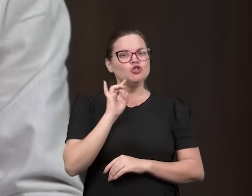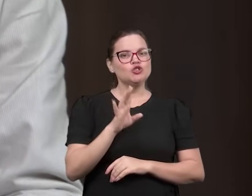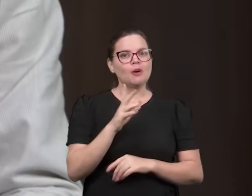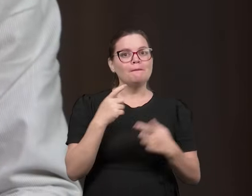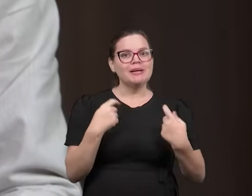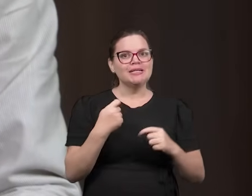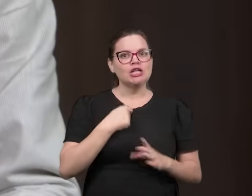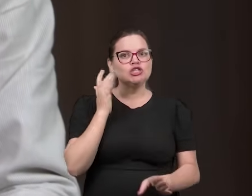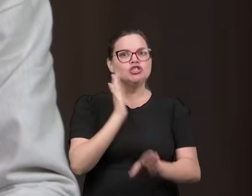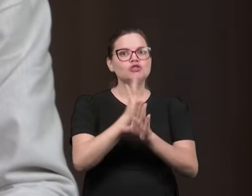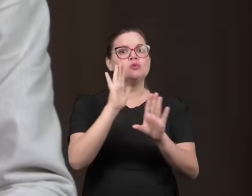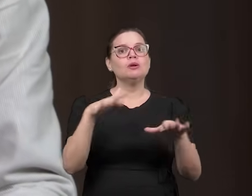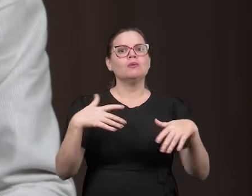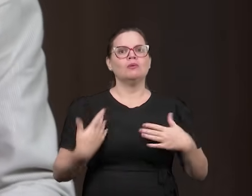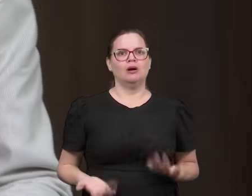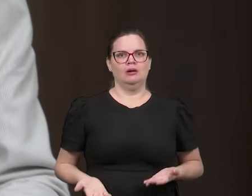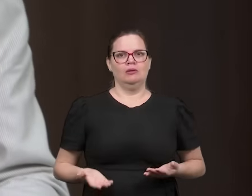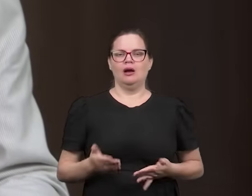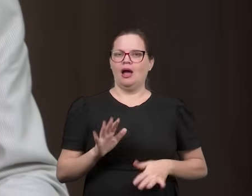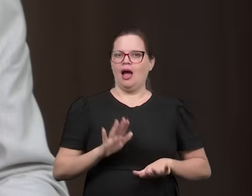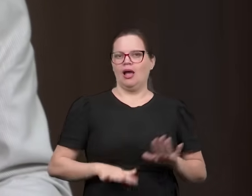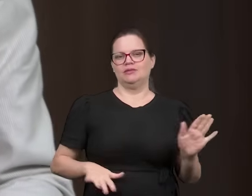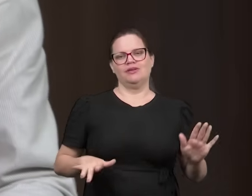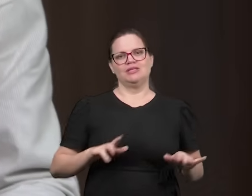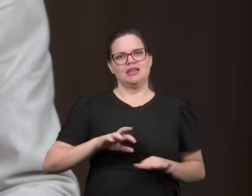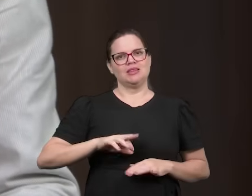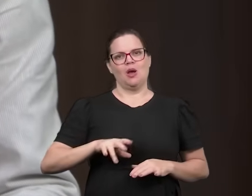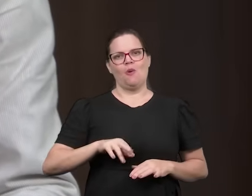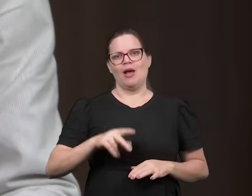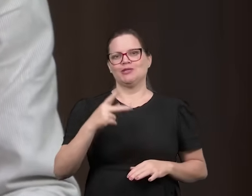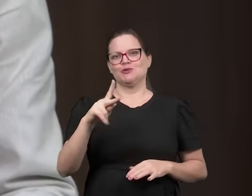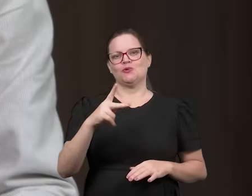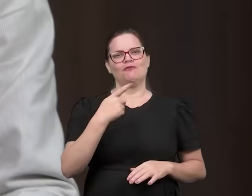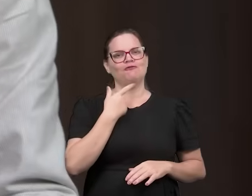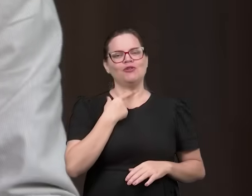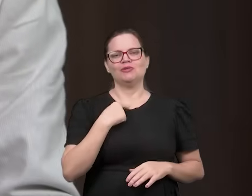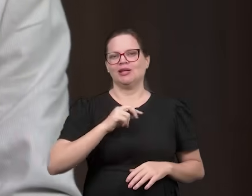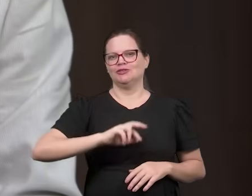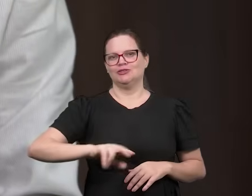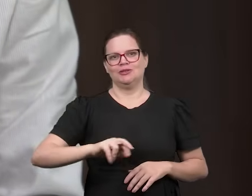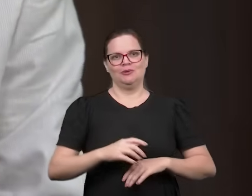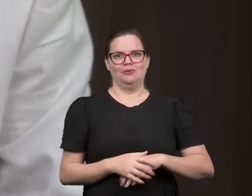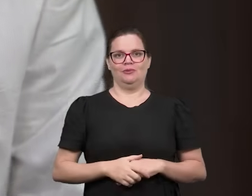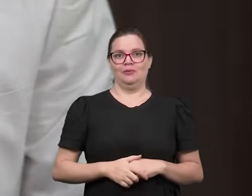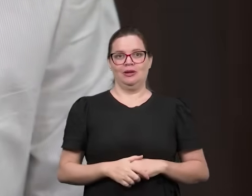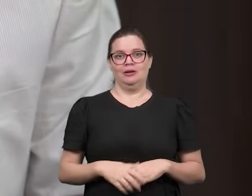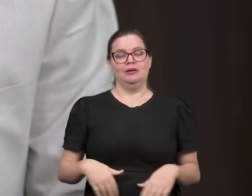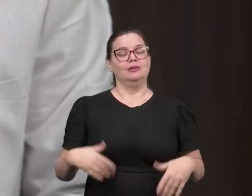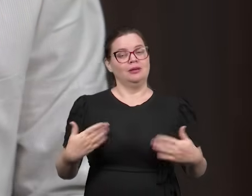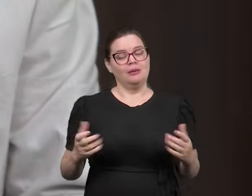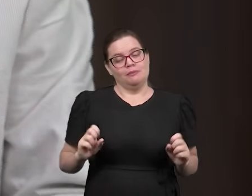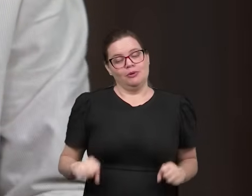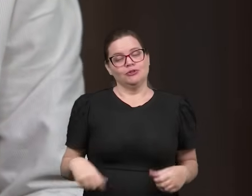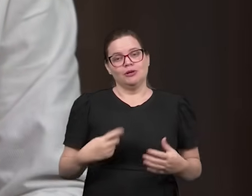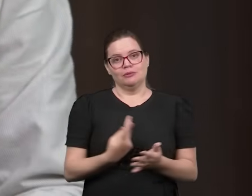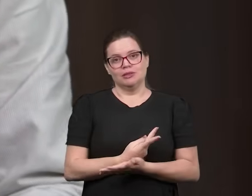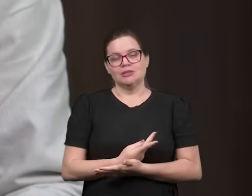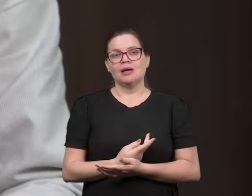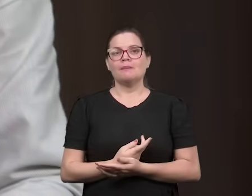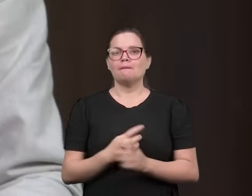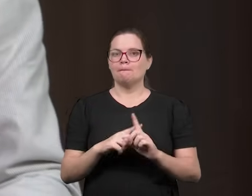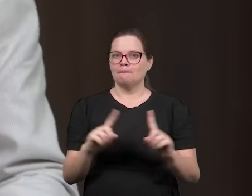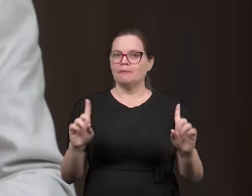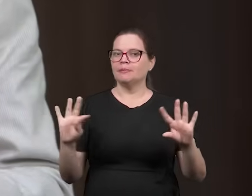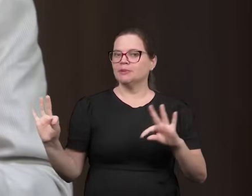vezes o problema pode ser que não é o que você queria. Você queria que seu filho tivesse um talento, aí pode ser que aconteça isso. Mas todos